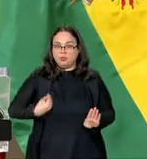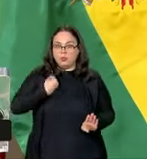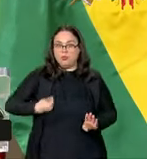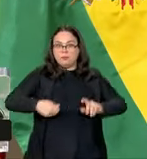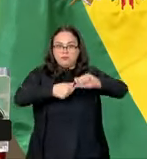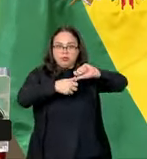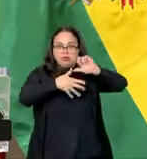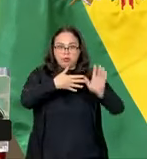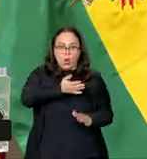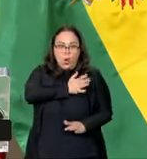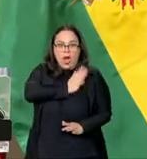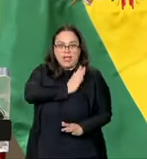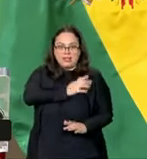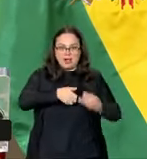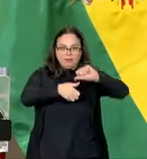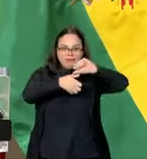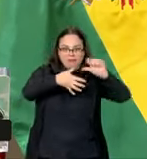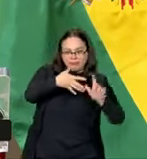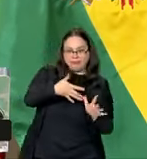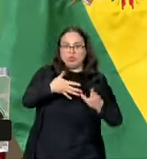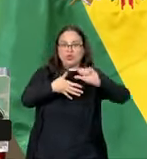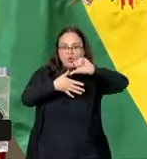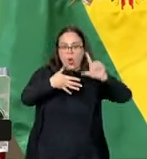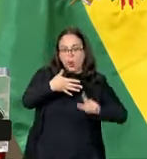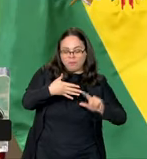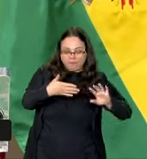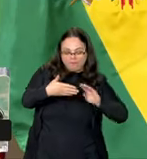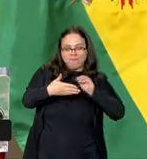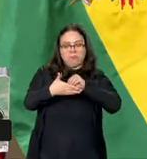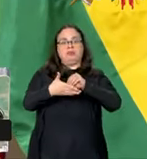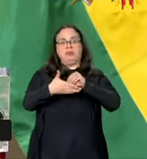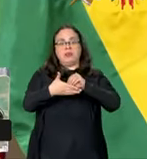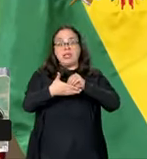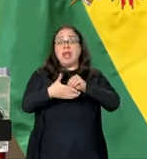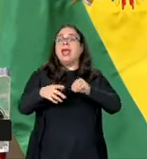-americano. A integração física e energética